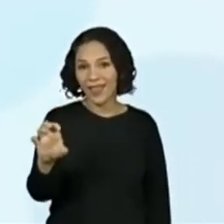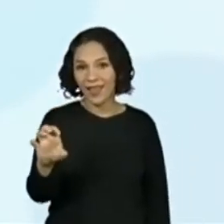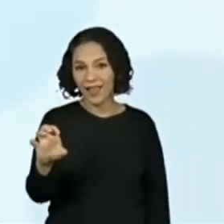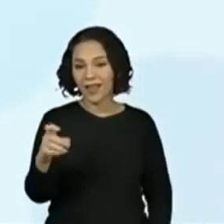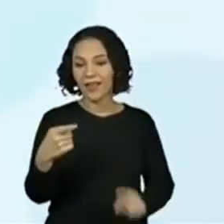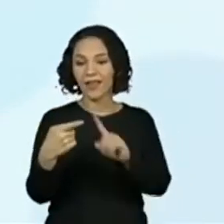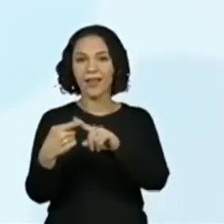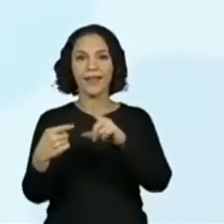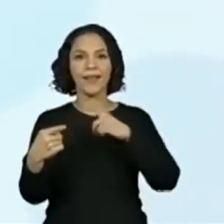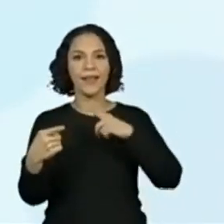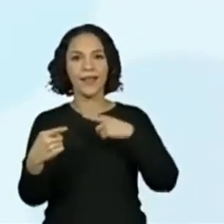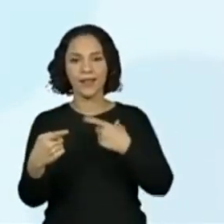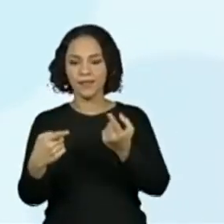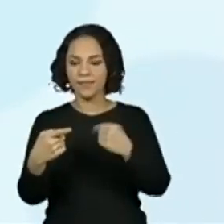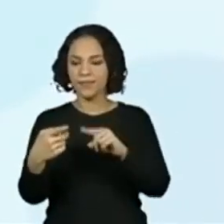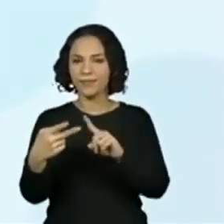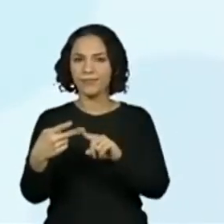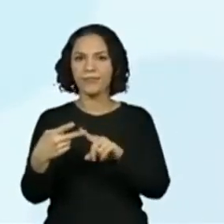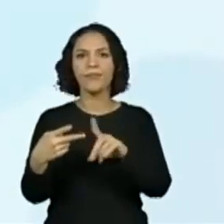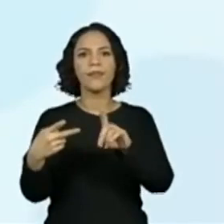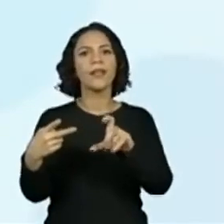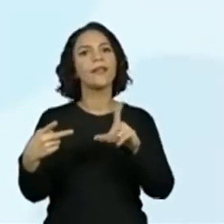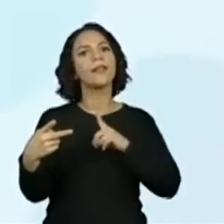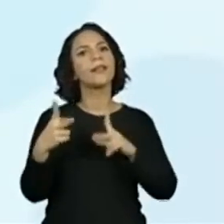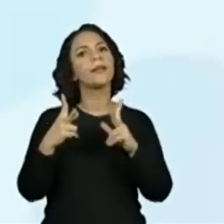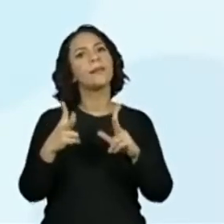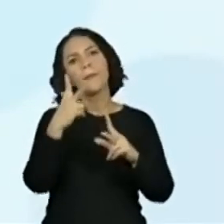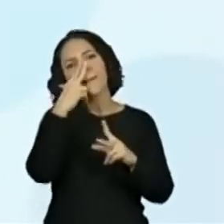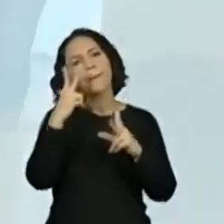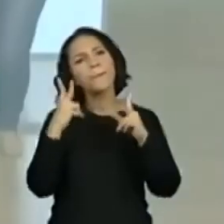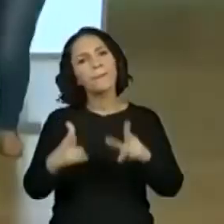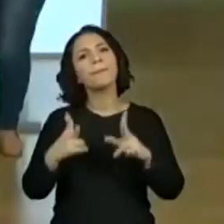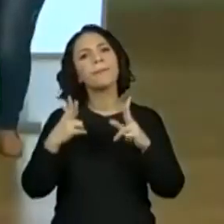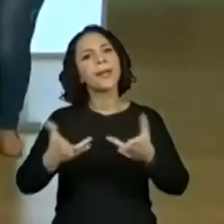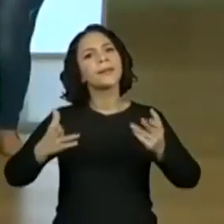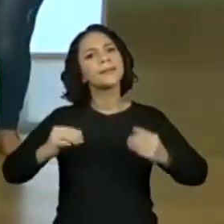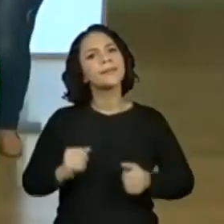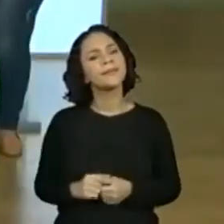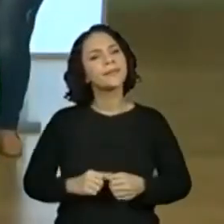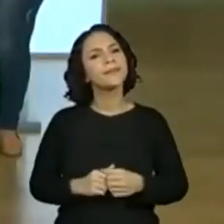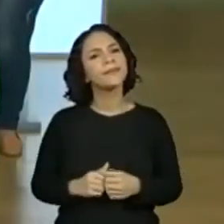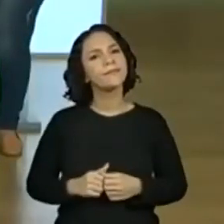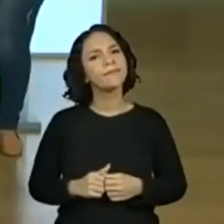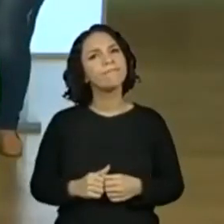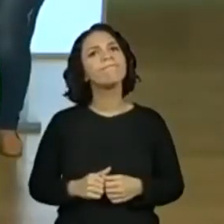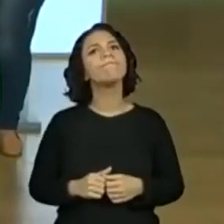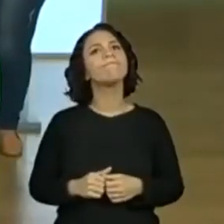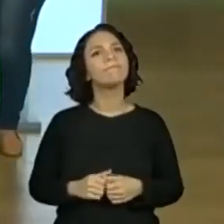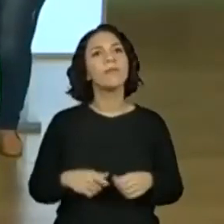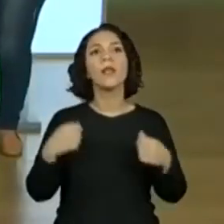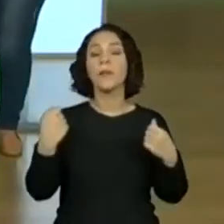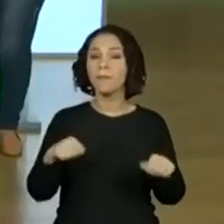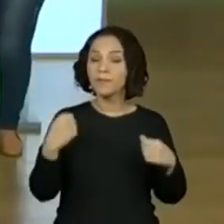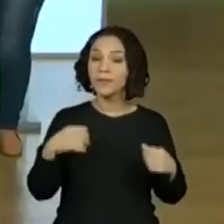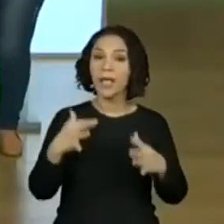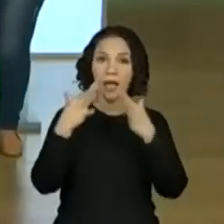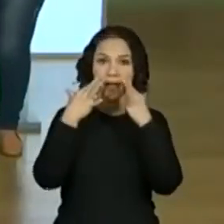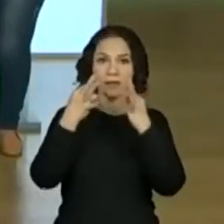aqui. Nossa, são bem parecidas essas palavras, né? É, cabo exatamente. De guerra, e tem que observar bem,